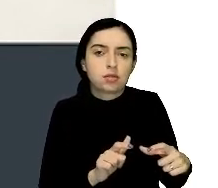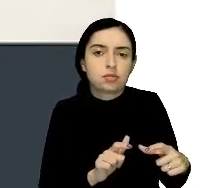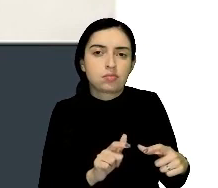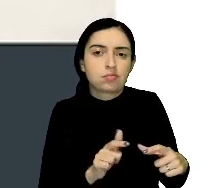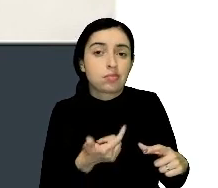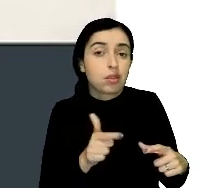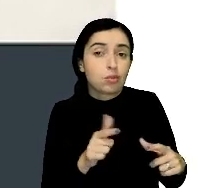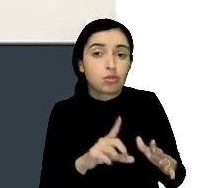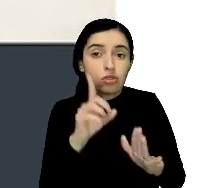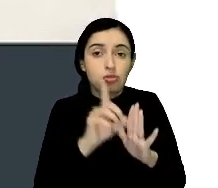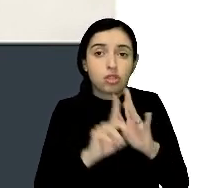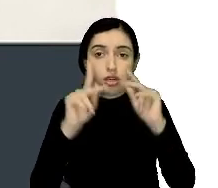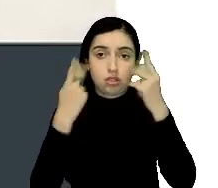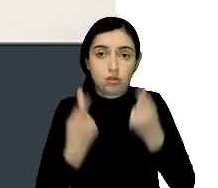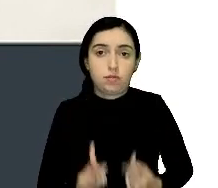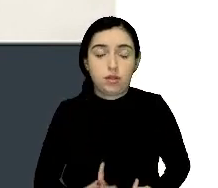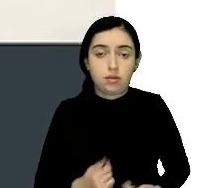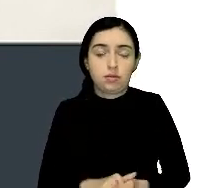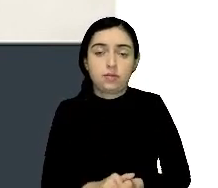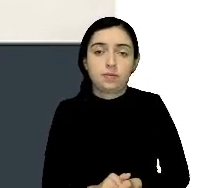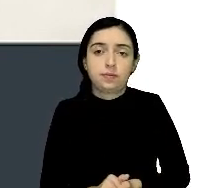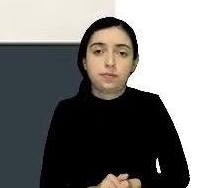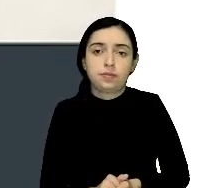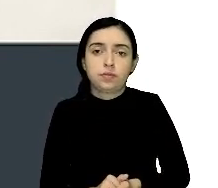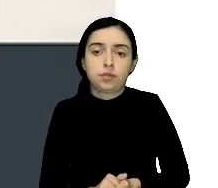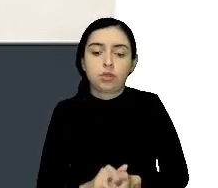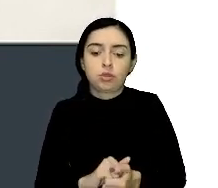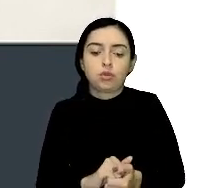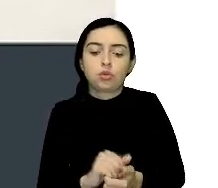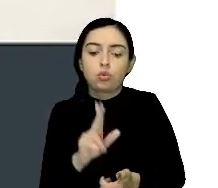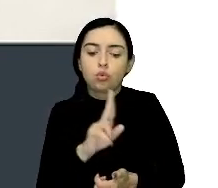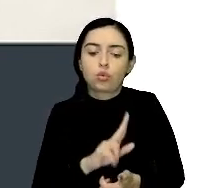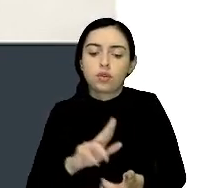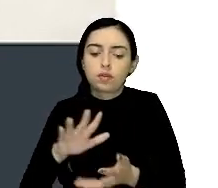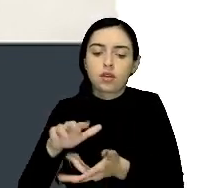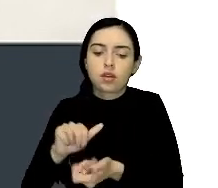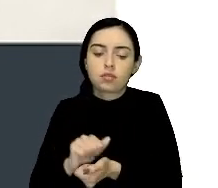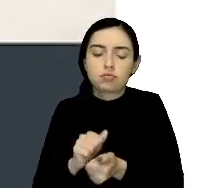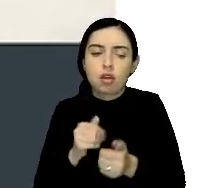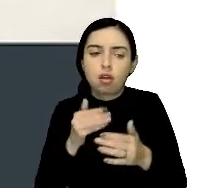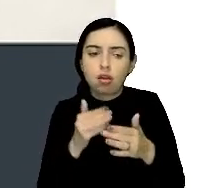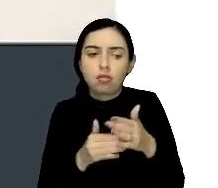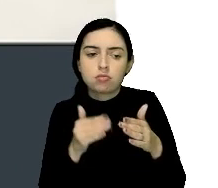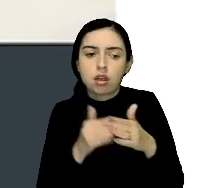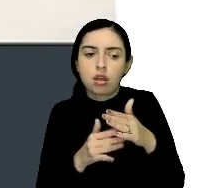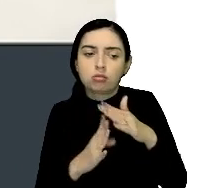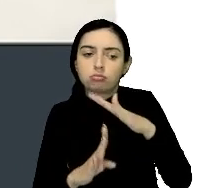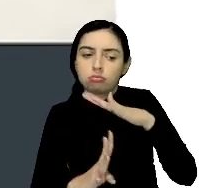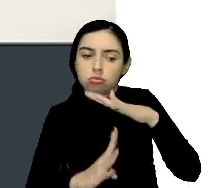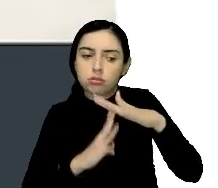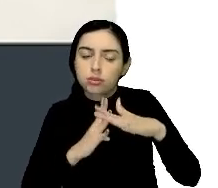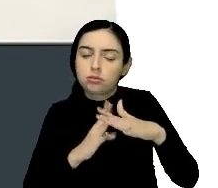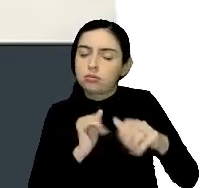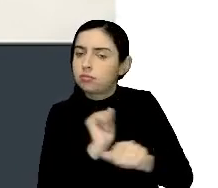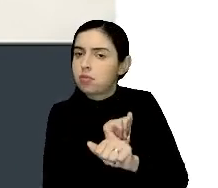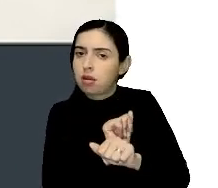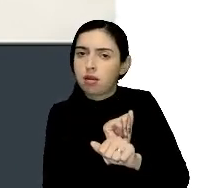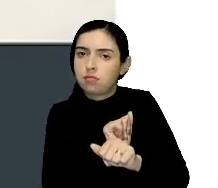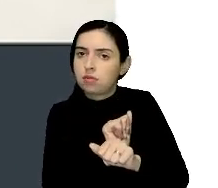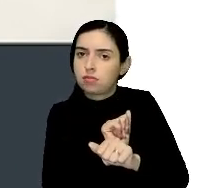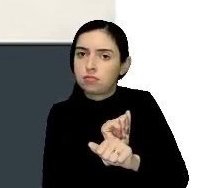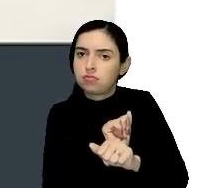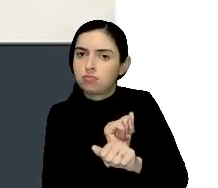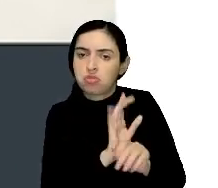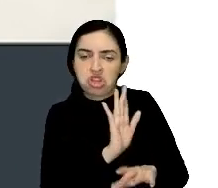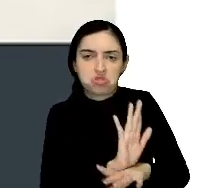humanos. Então, a universalidade de direitos humanos chegava até na porta da migração e parava ali. Por